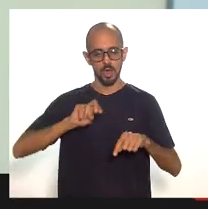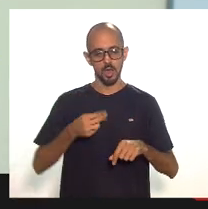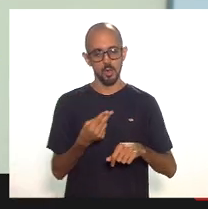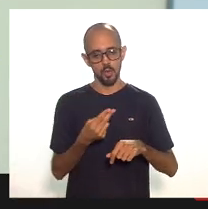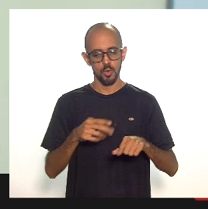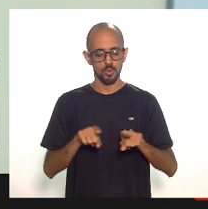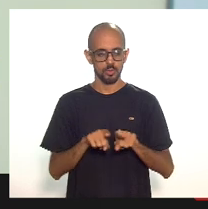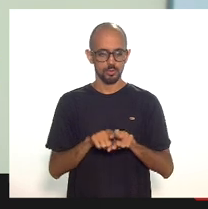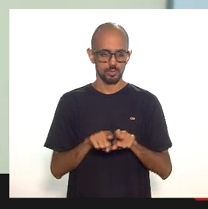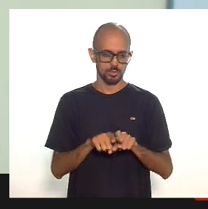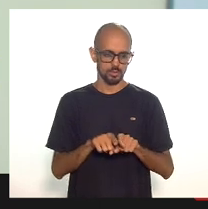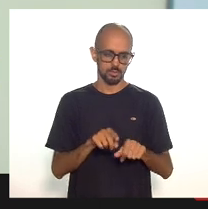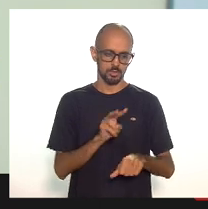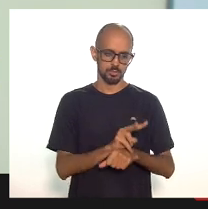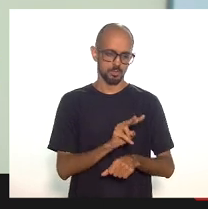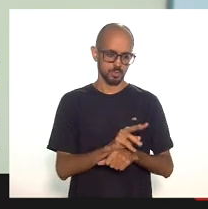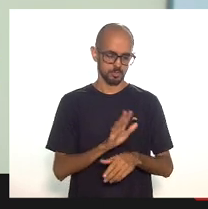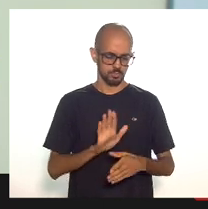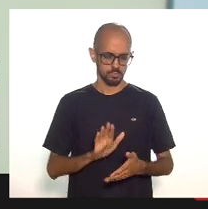estadualização.